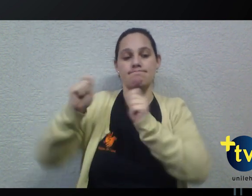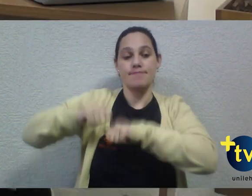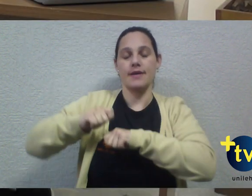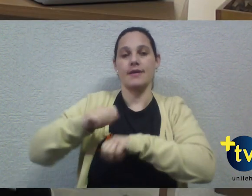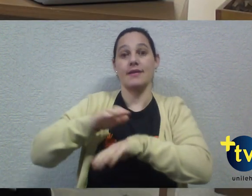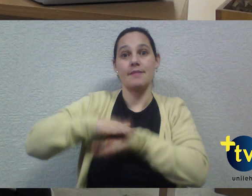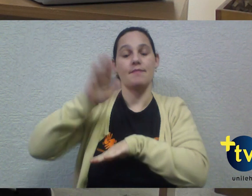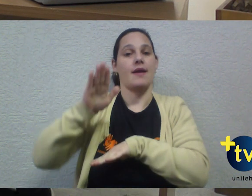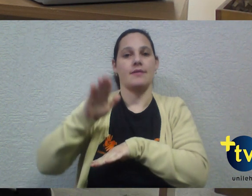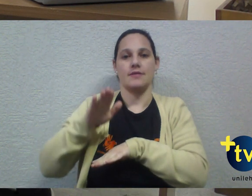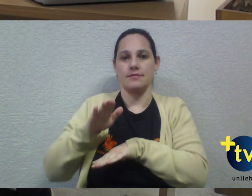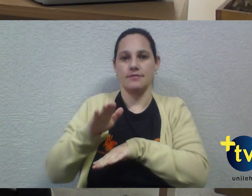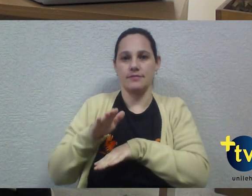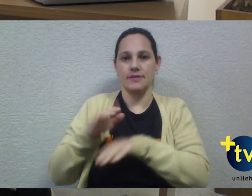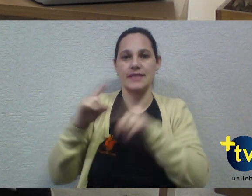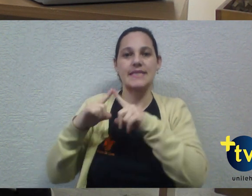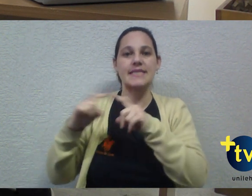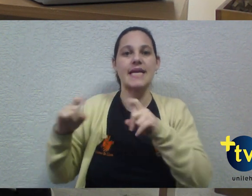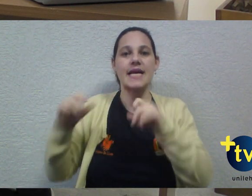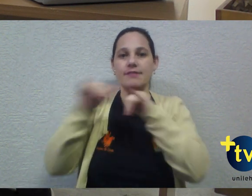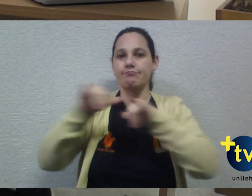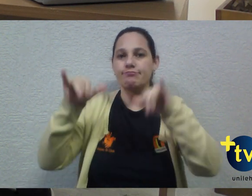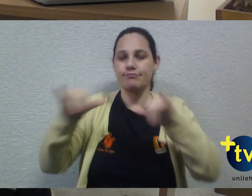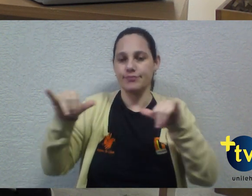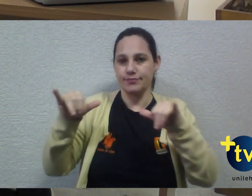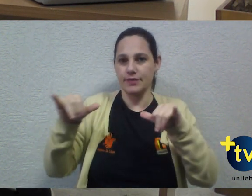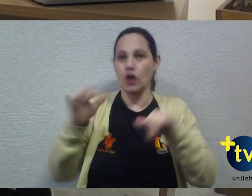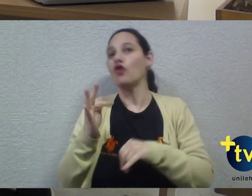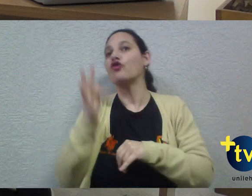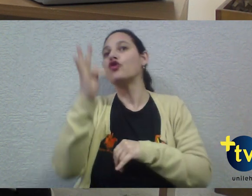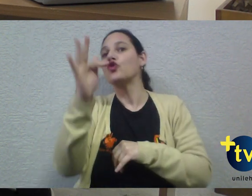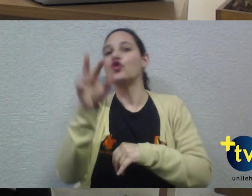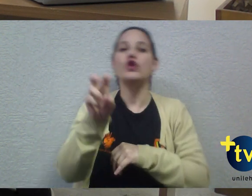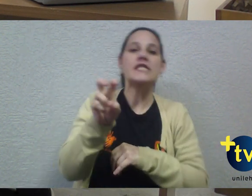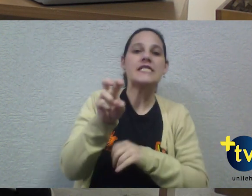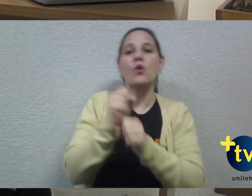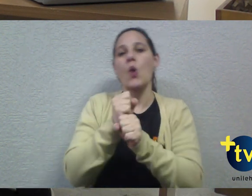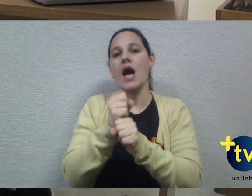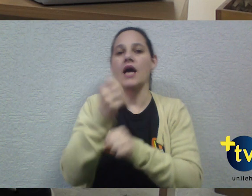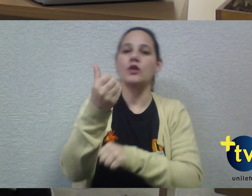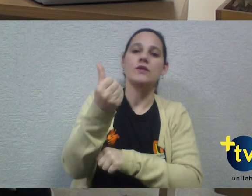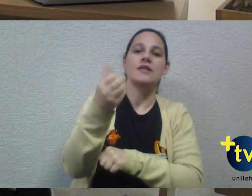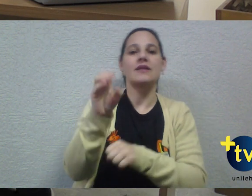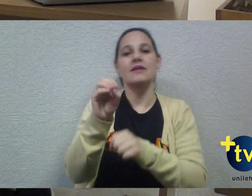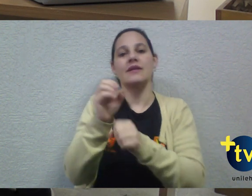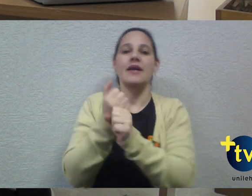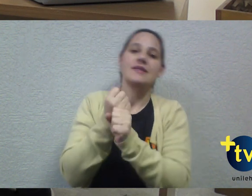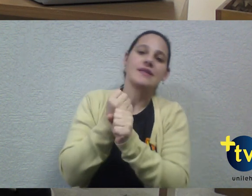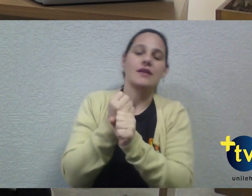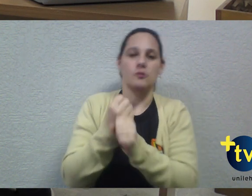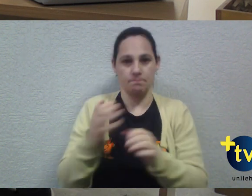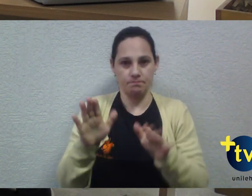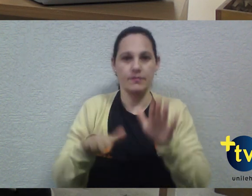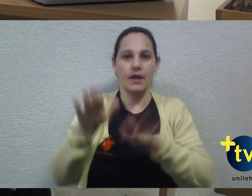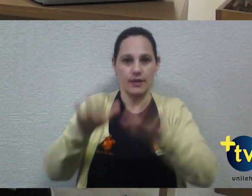potencial da ciência de dados daqui a 5 ou 10 anos. E você faz esse processo de pesquisa justamente para acompanhar